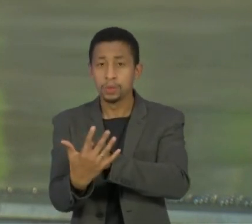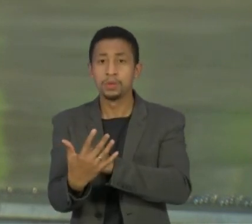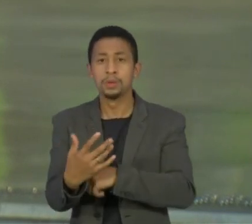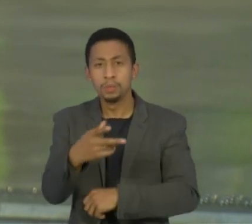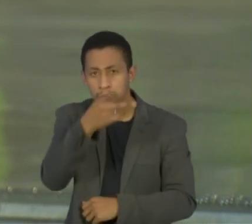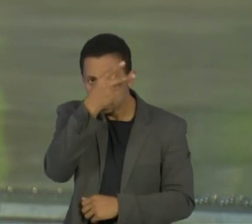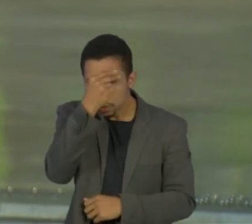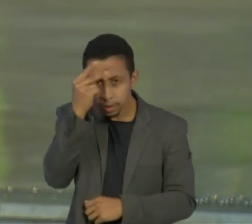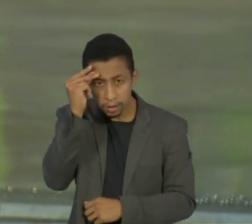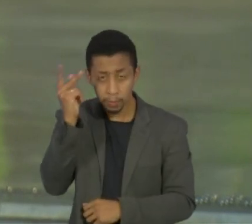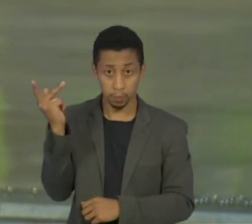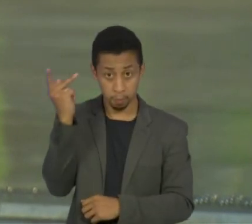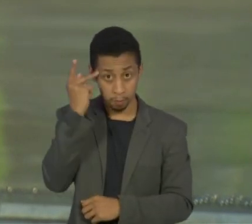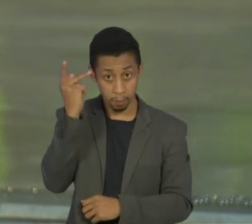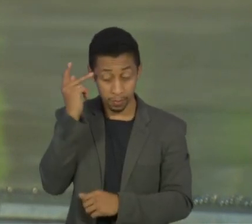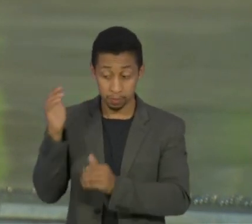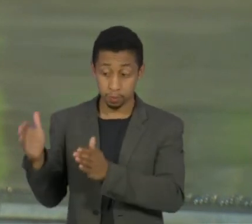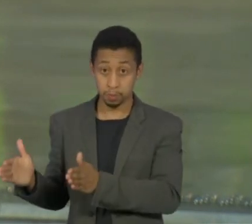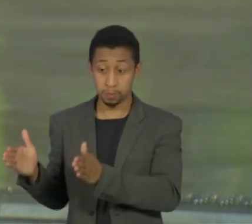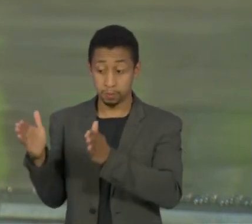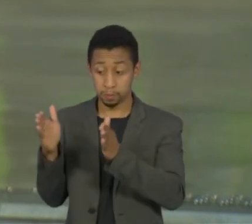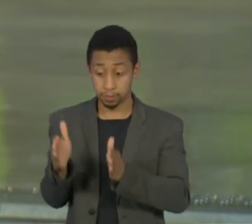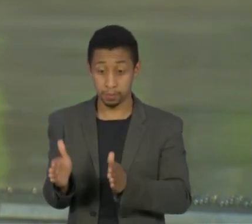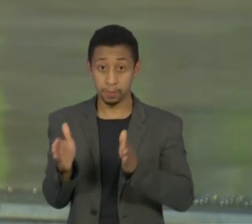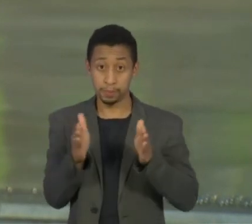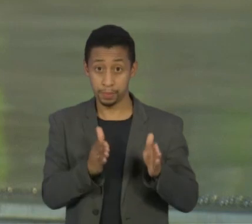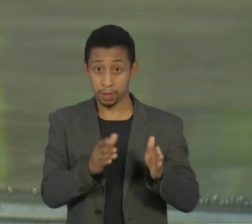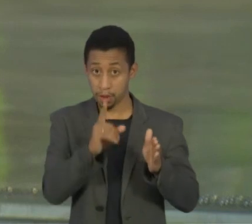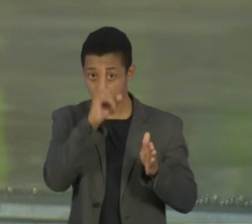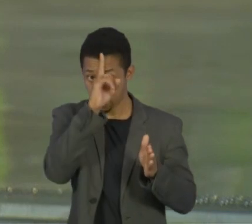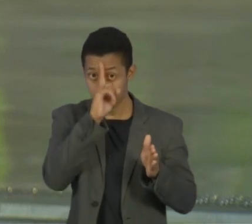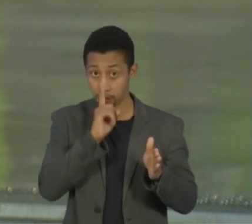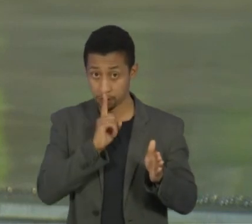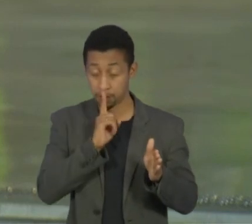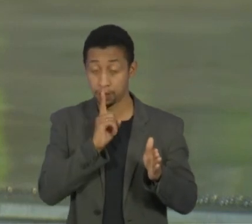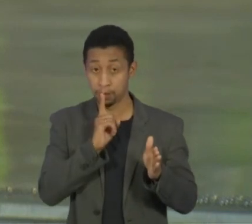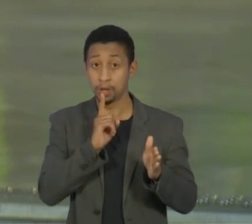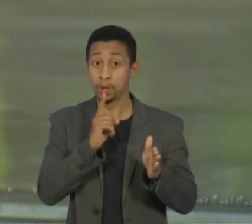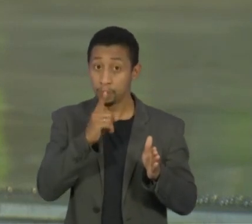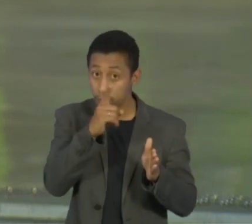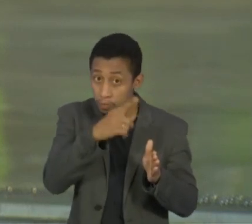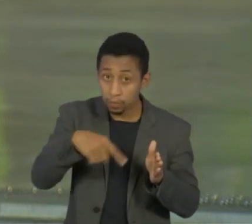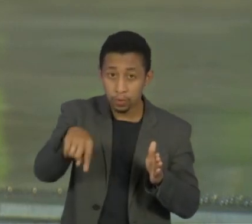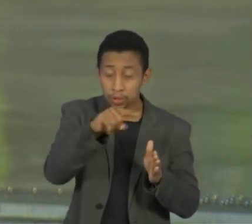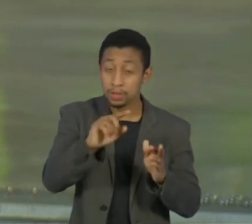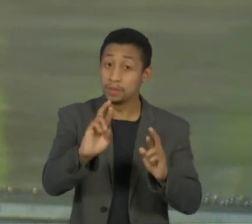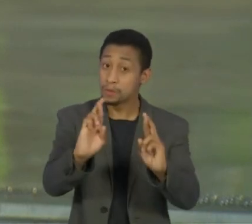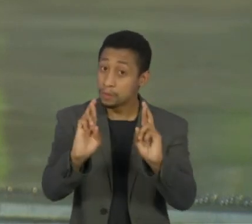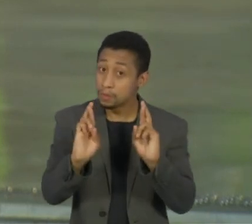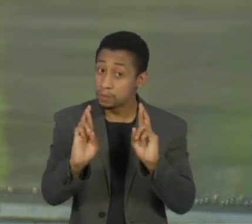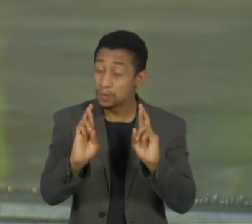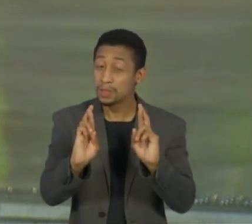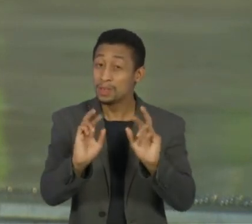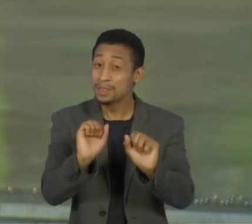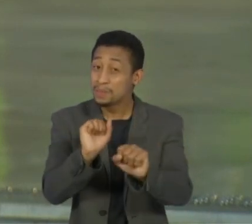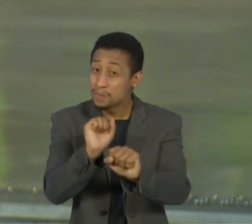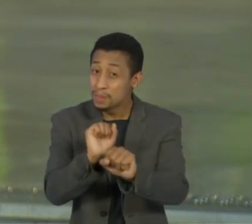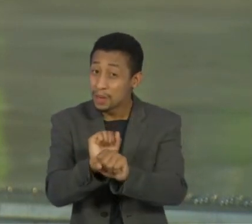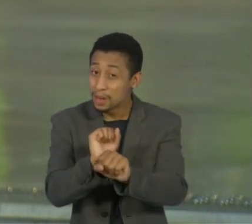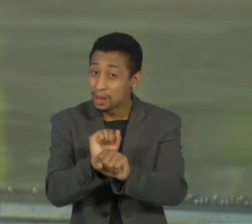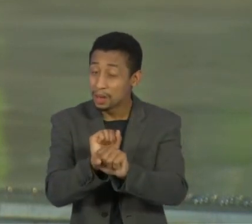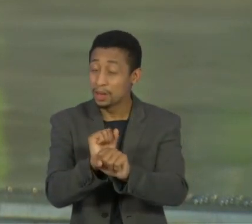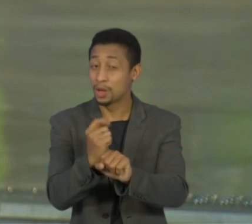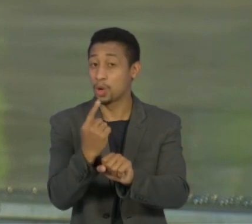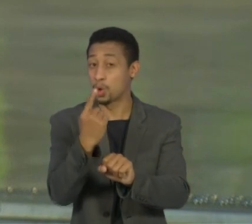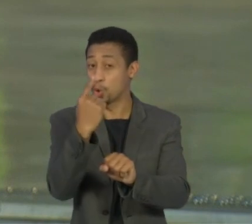agora na fase amarela, a gente esperar uma semana, e, portanto,